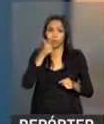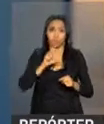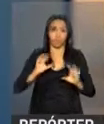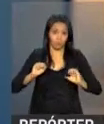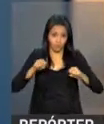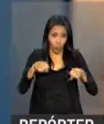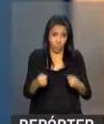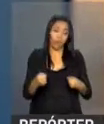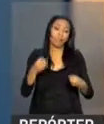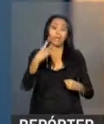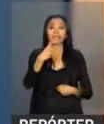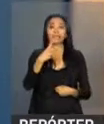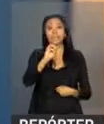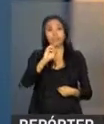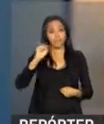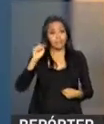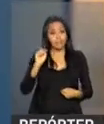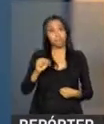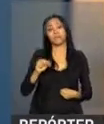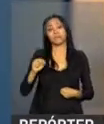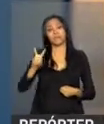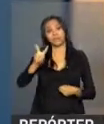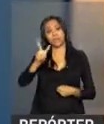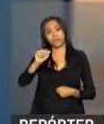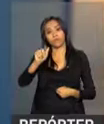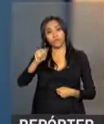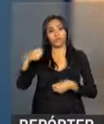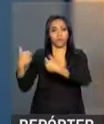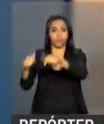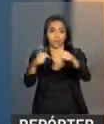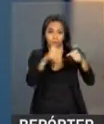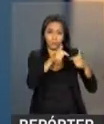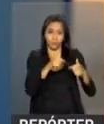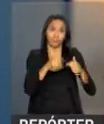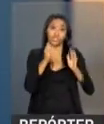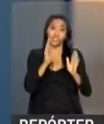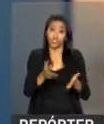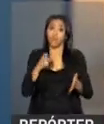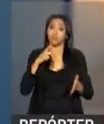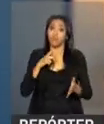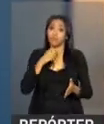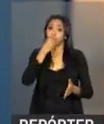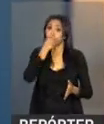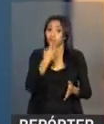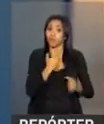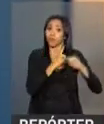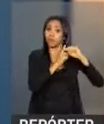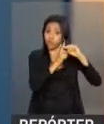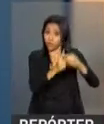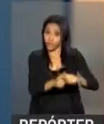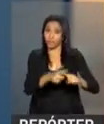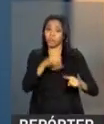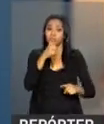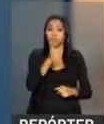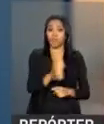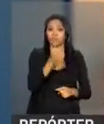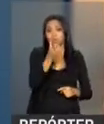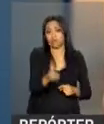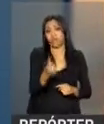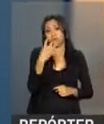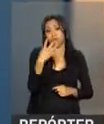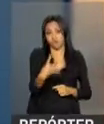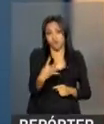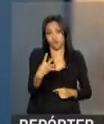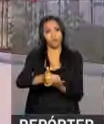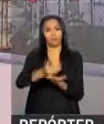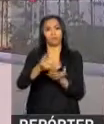de 30 mil postos de trabalho por mês e já estamos com um estoque positivo de 164 mil postos